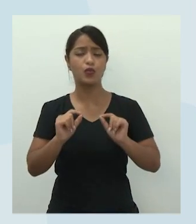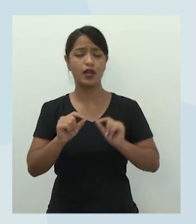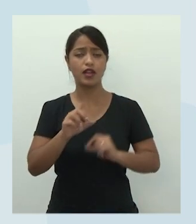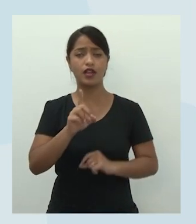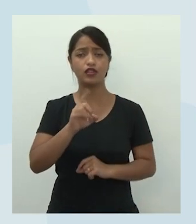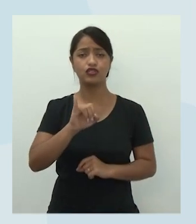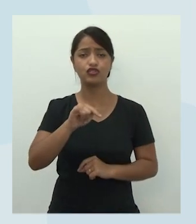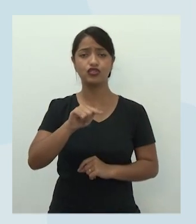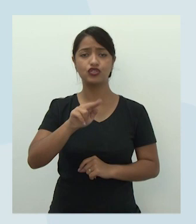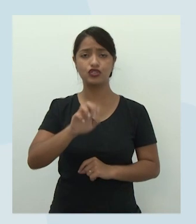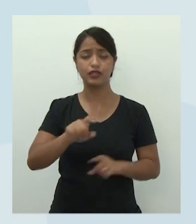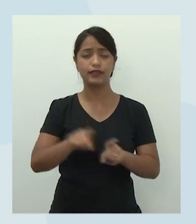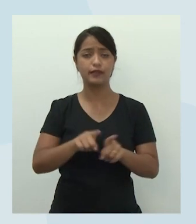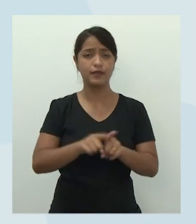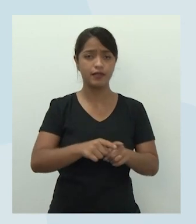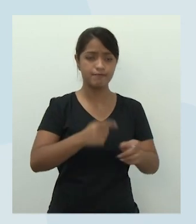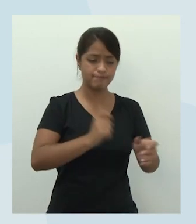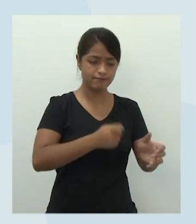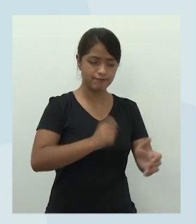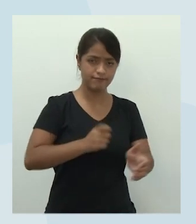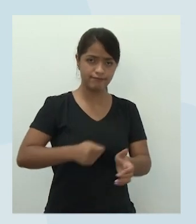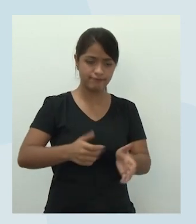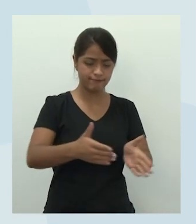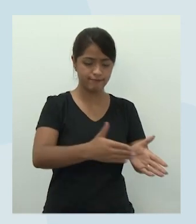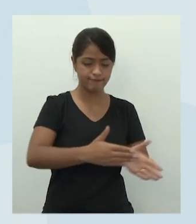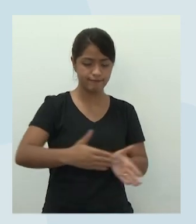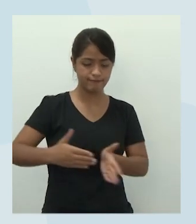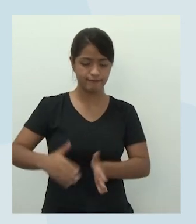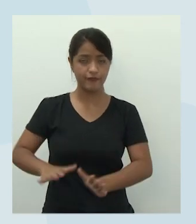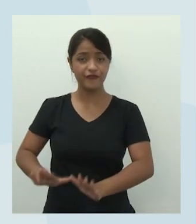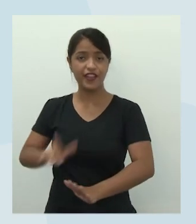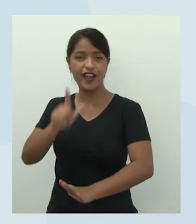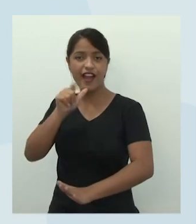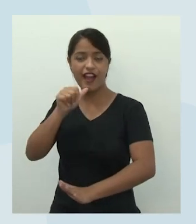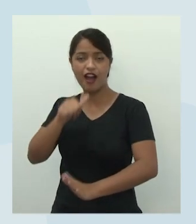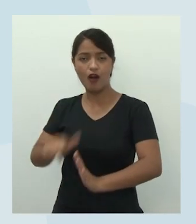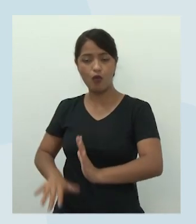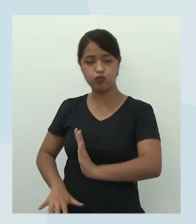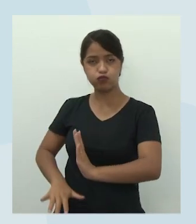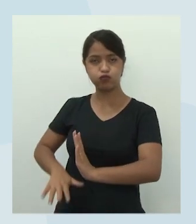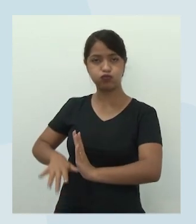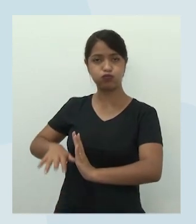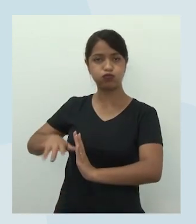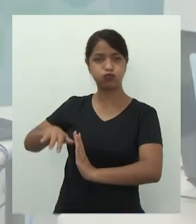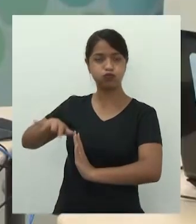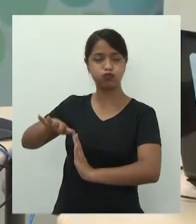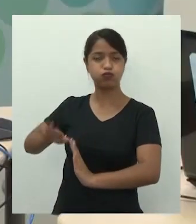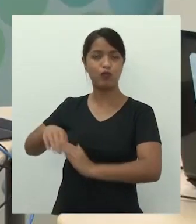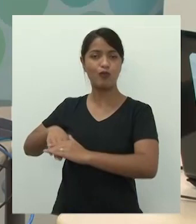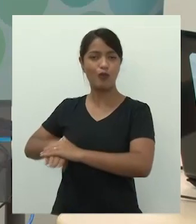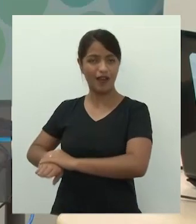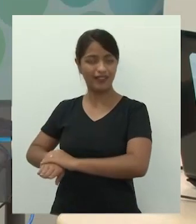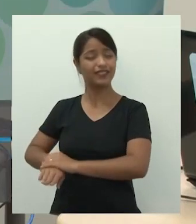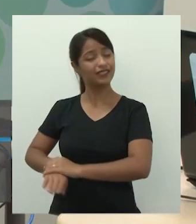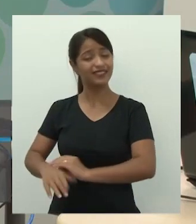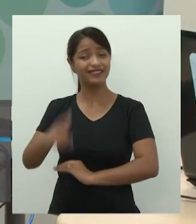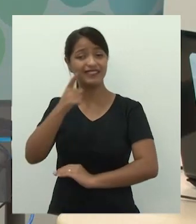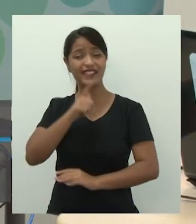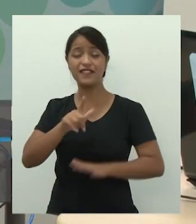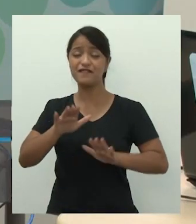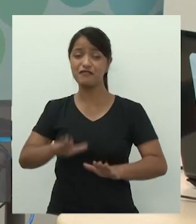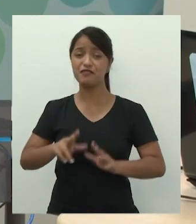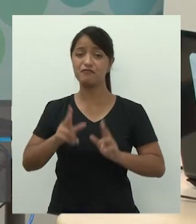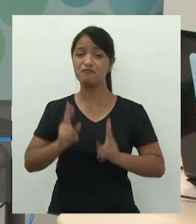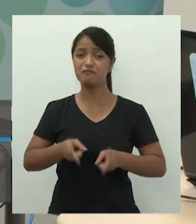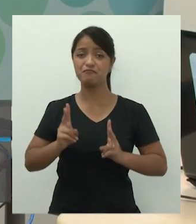de irrigação para armazenar a água das cheias, possibilitando a sedentarização. É aquilo que a professora Janaína falou, não